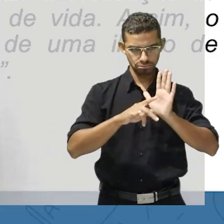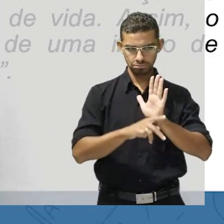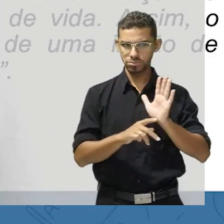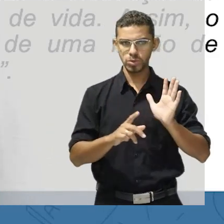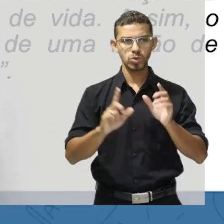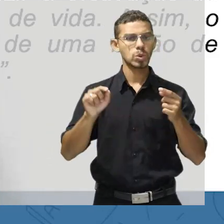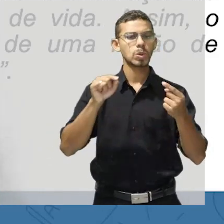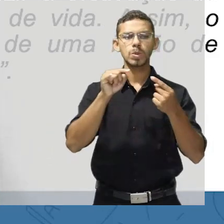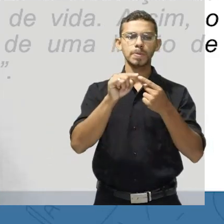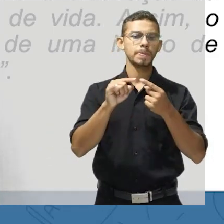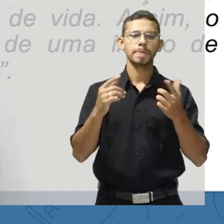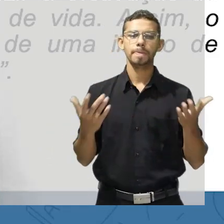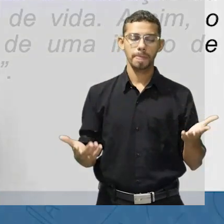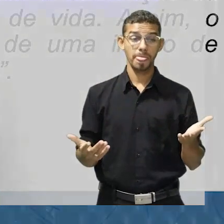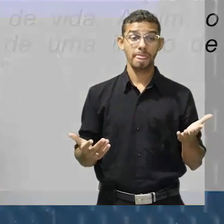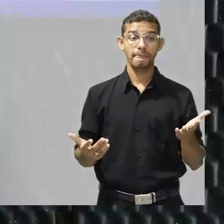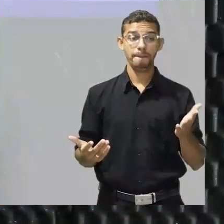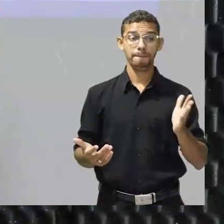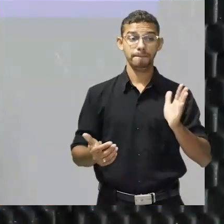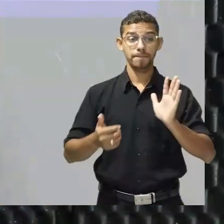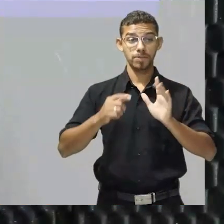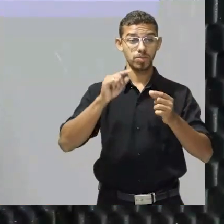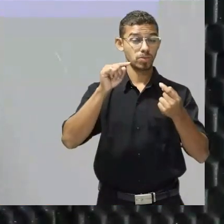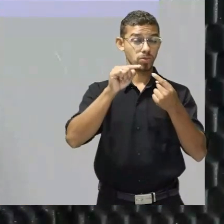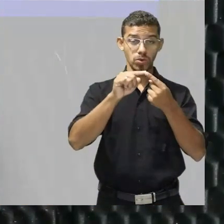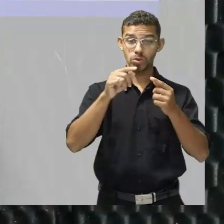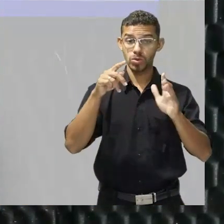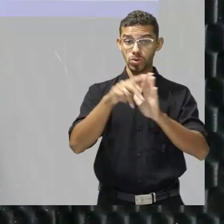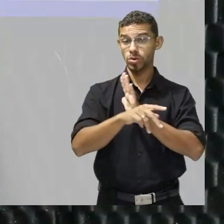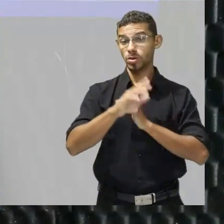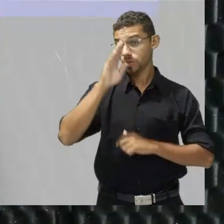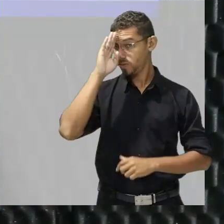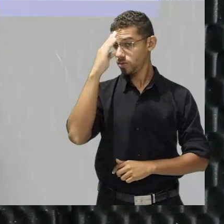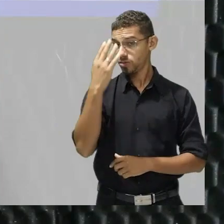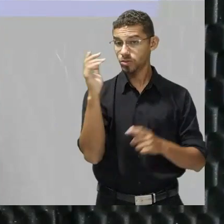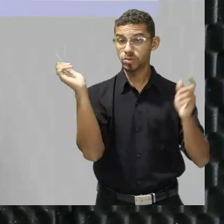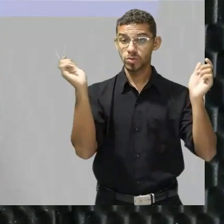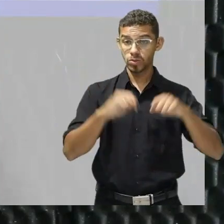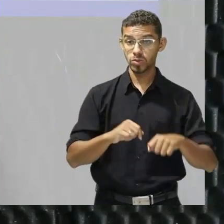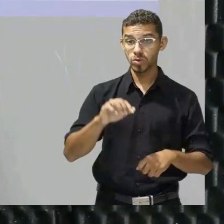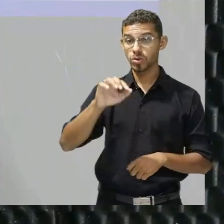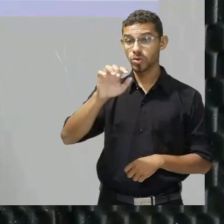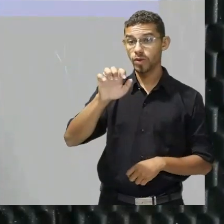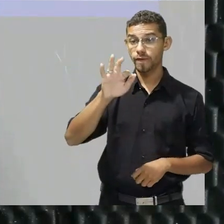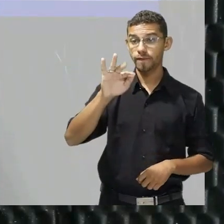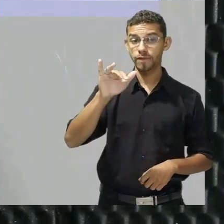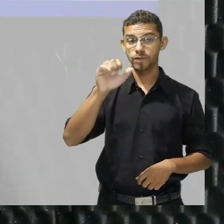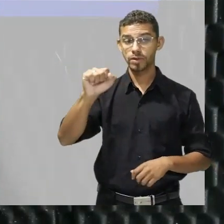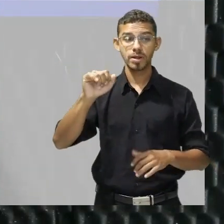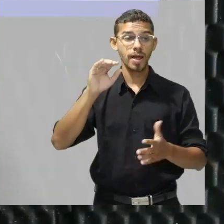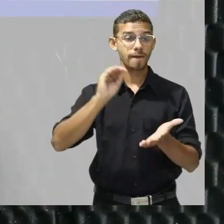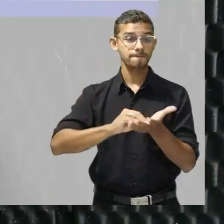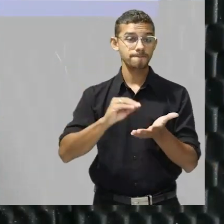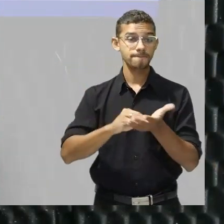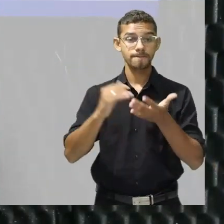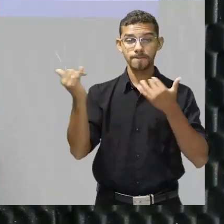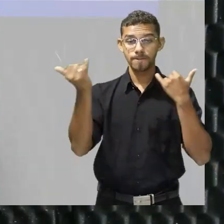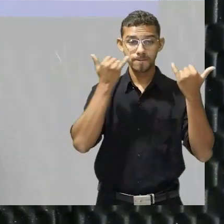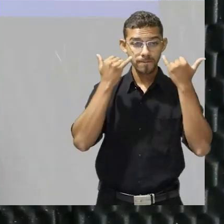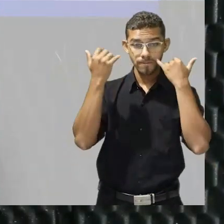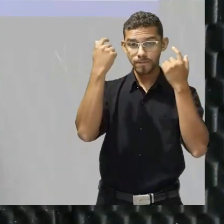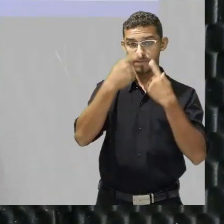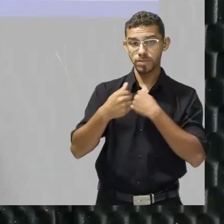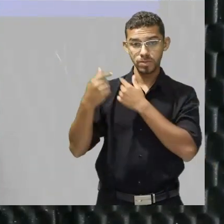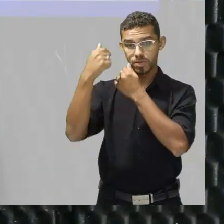o objetivo do parágrafo primeiramente Vale ressaltar o efeito que a falta de informação possui